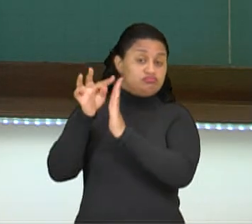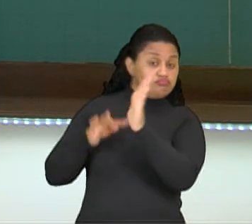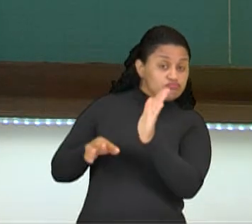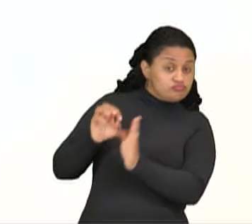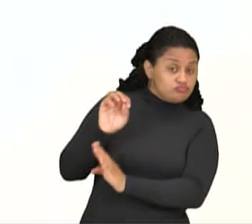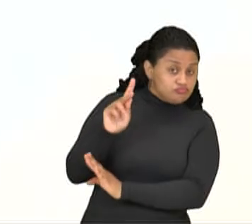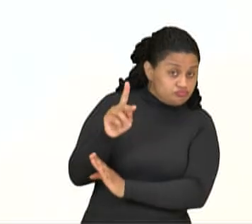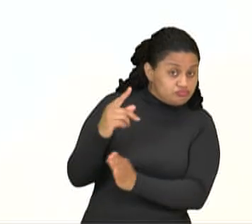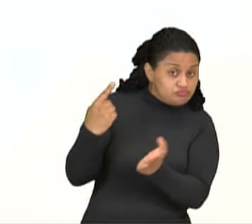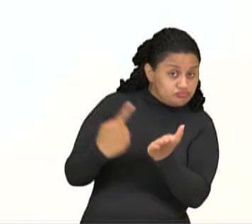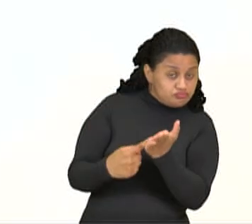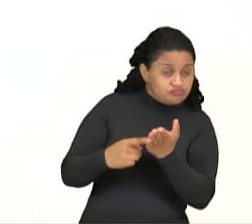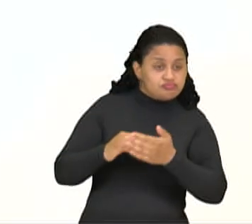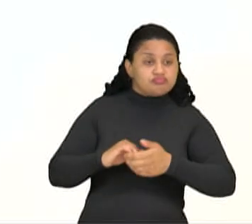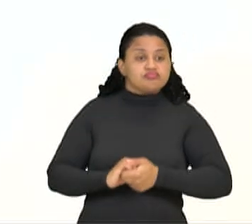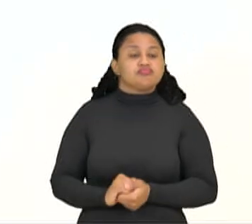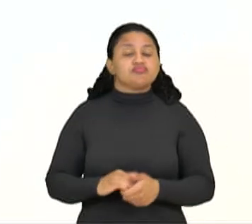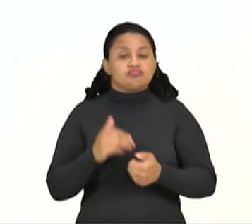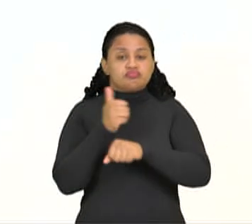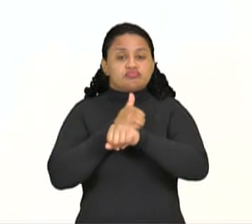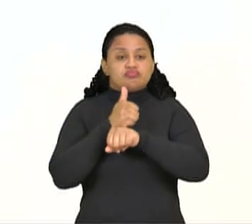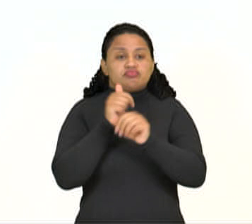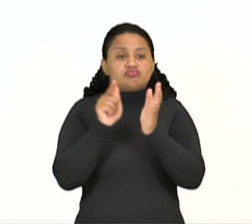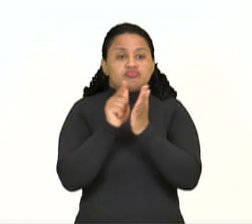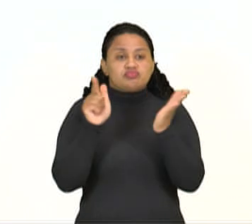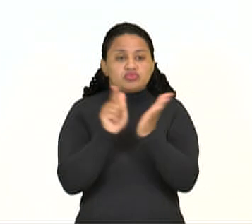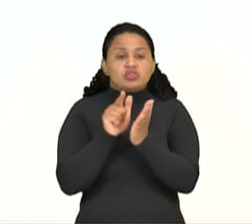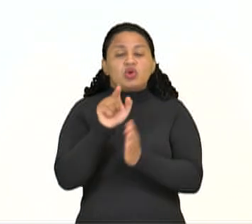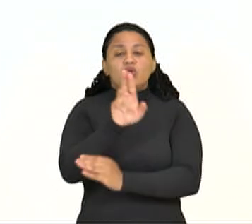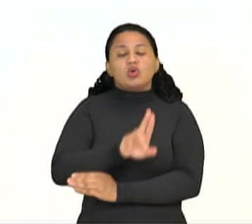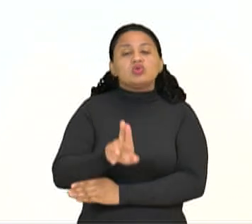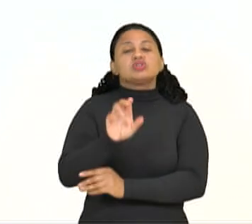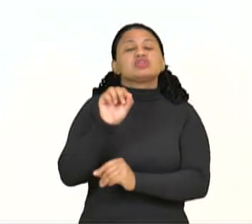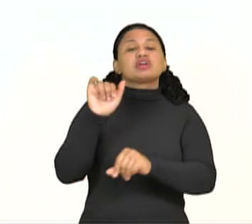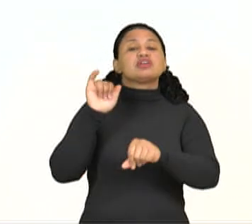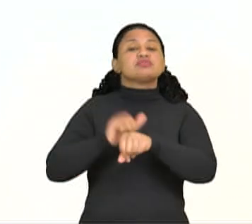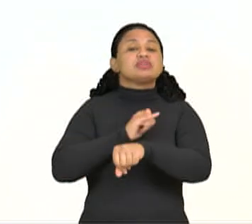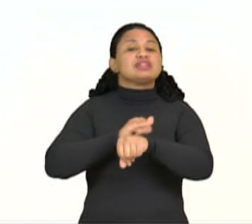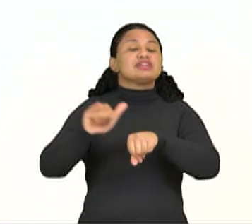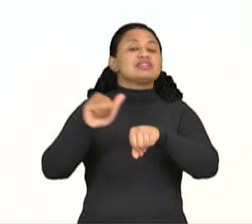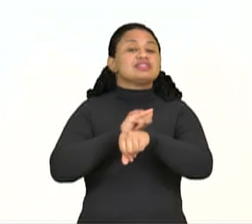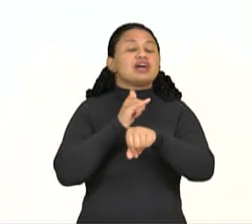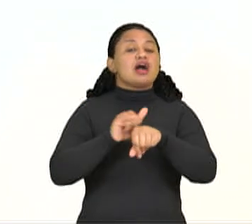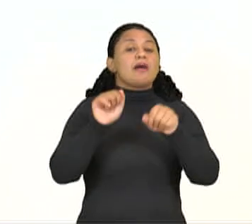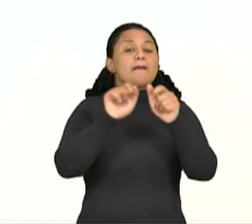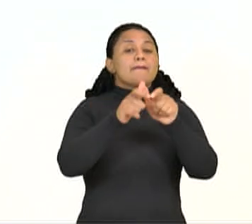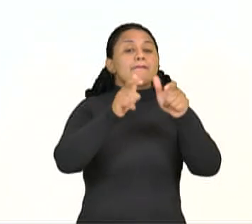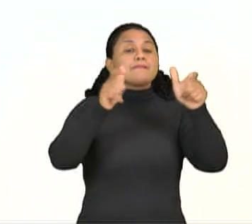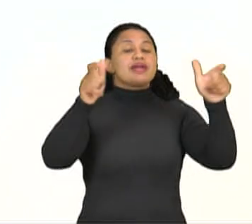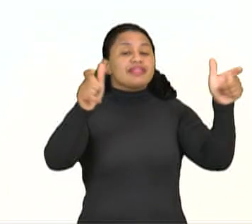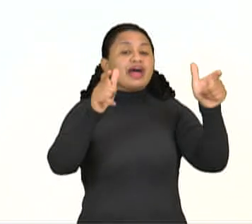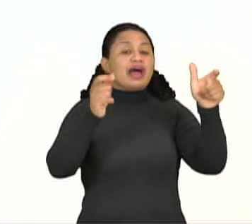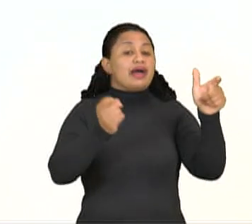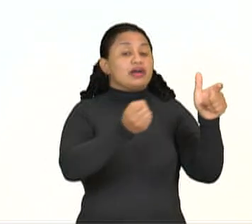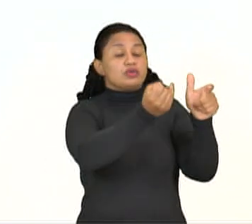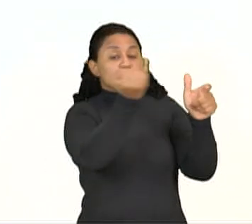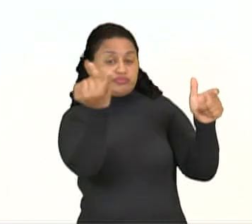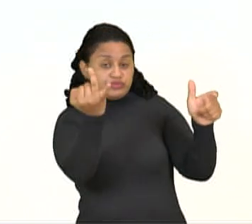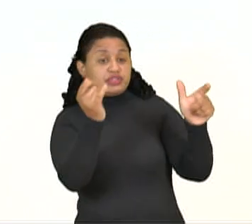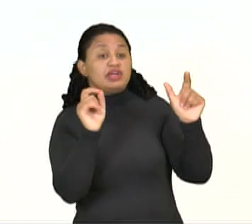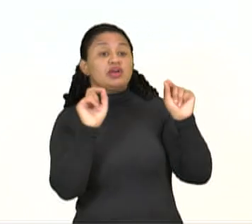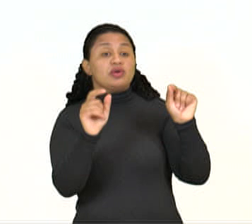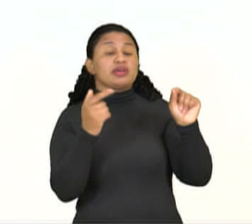certo? O jornalista utiliza uma estratégia de aumentar a quantidade